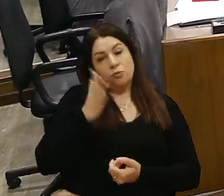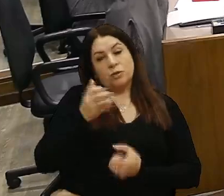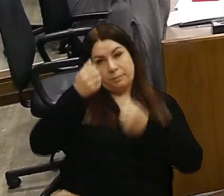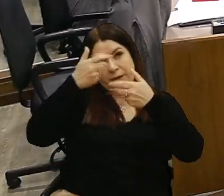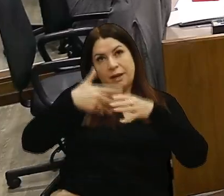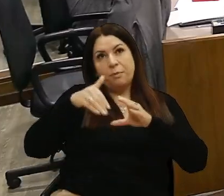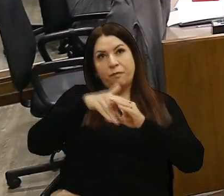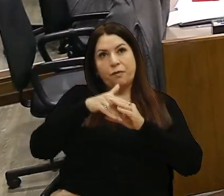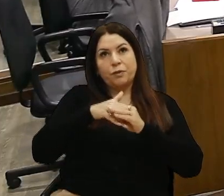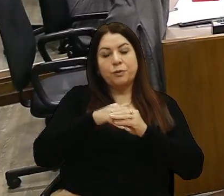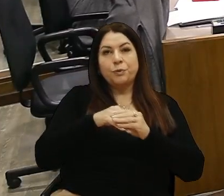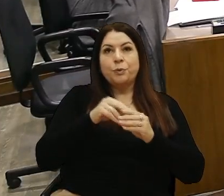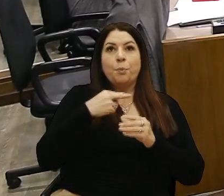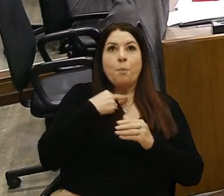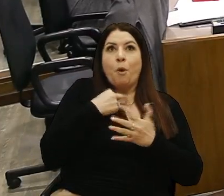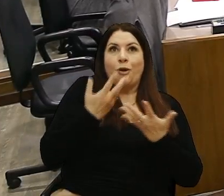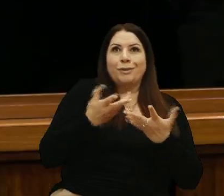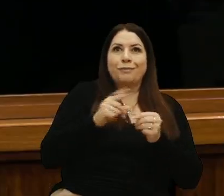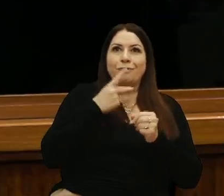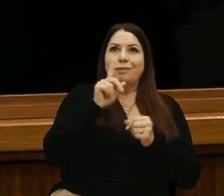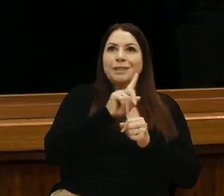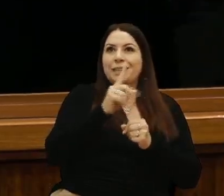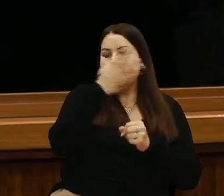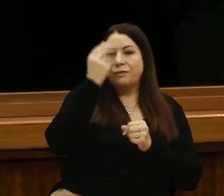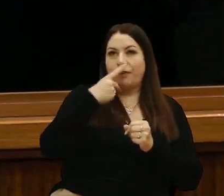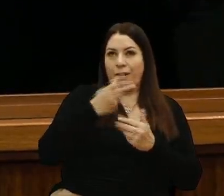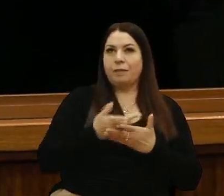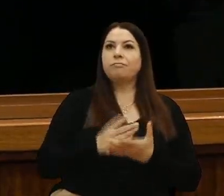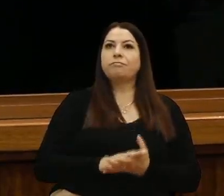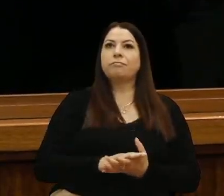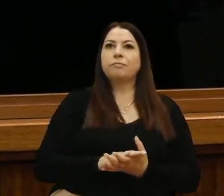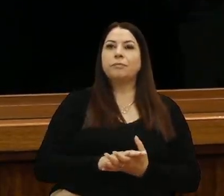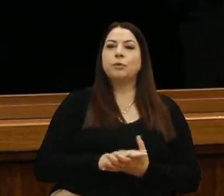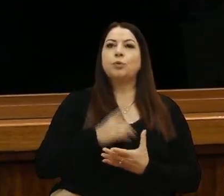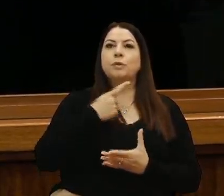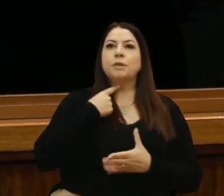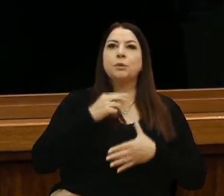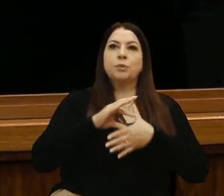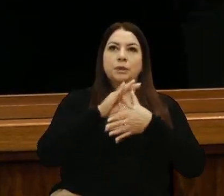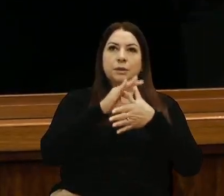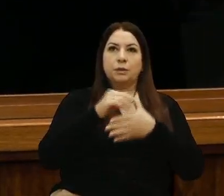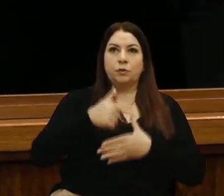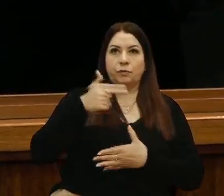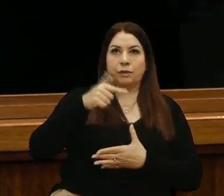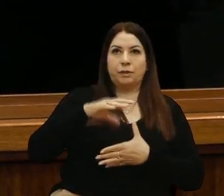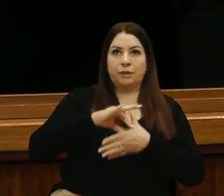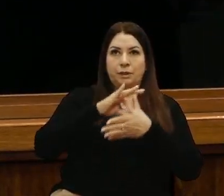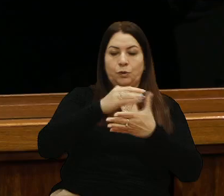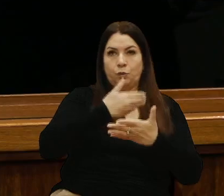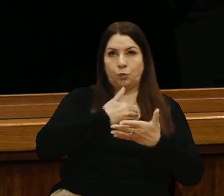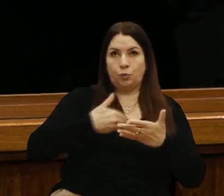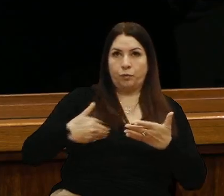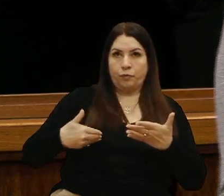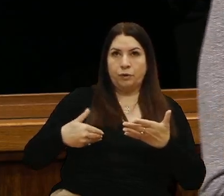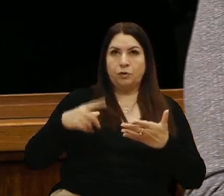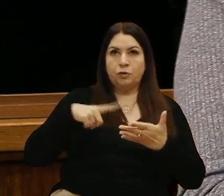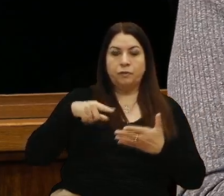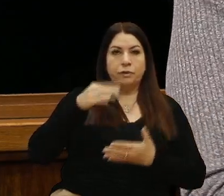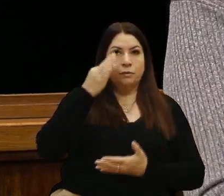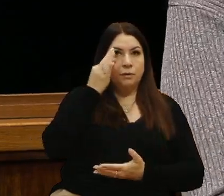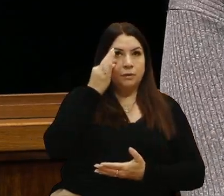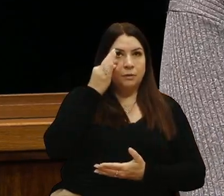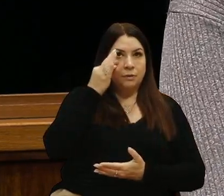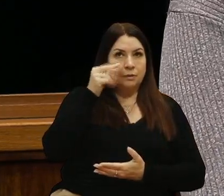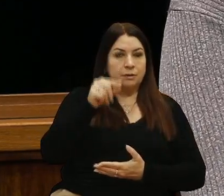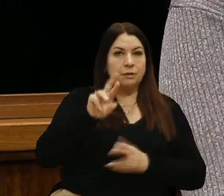meu voto, mas eu não posso deixar de falar que eu gostaria que o líder e o vice-líder do governo estivesse presente